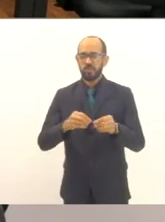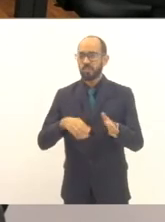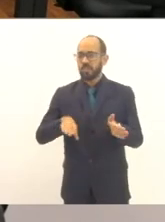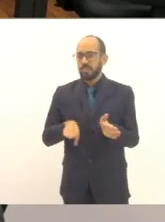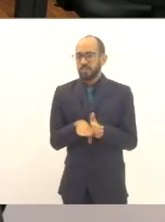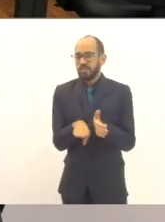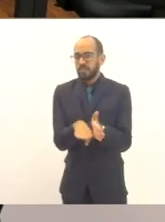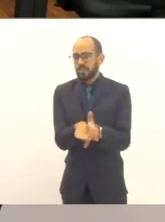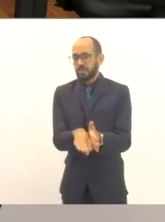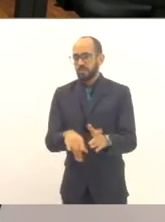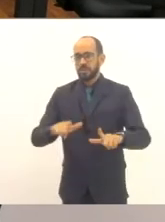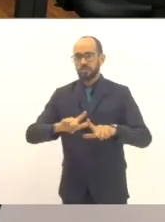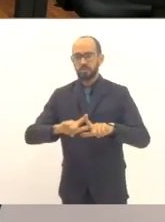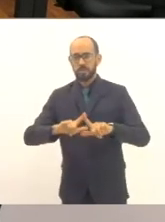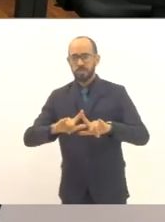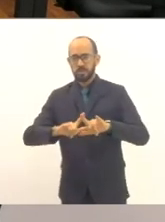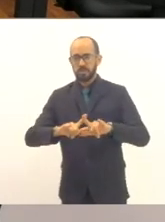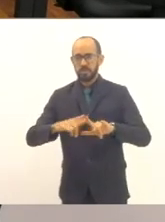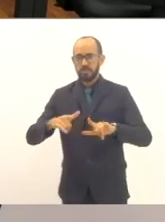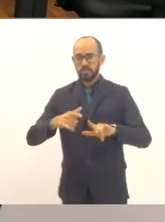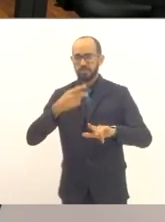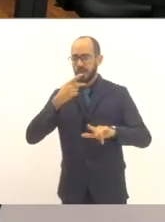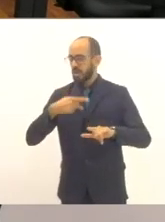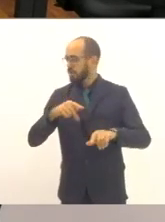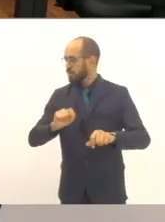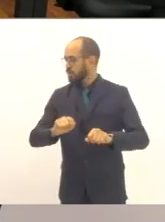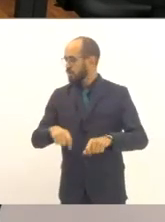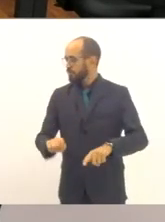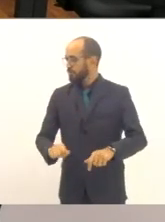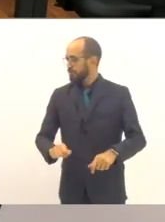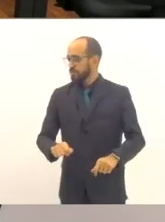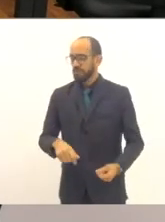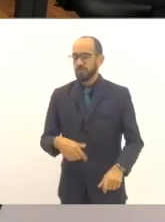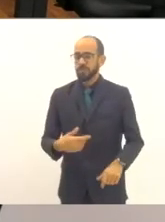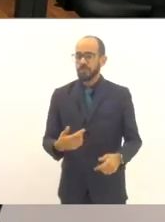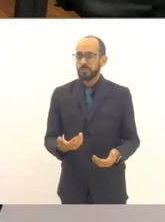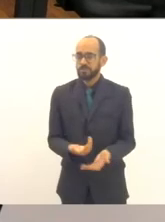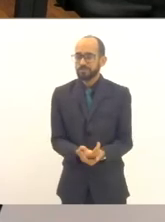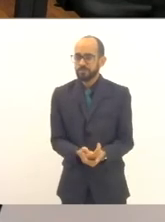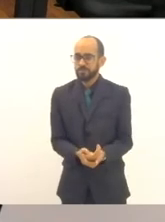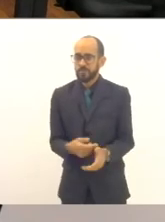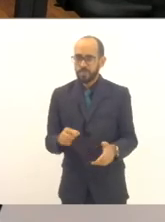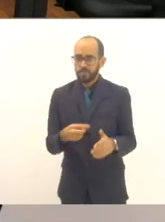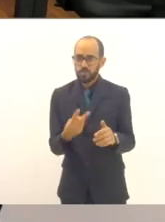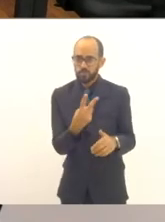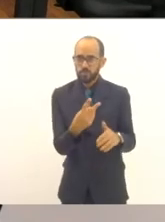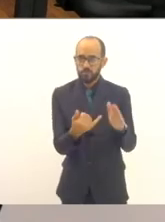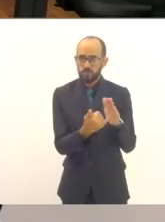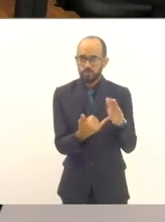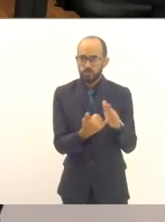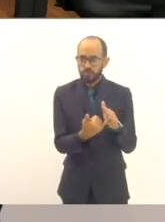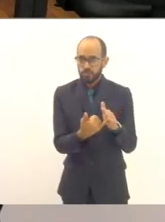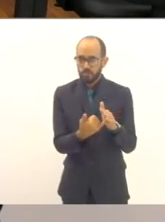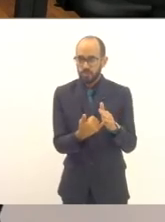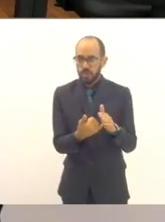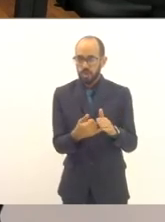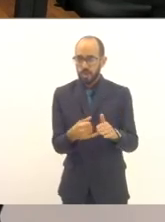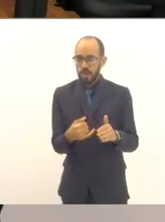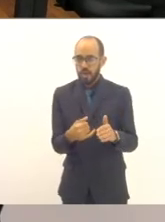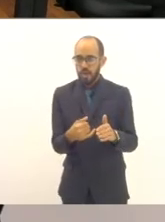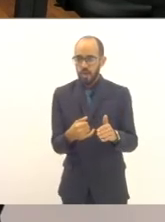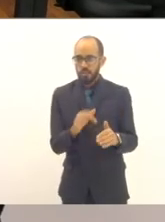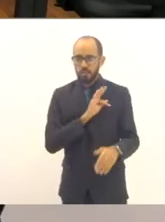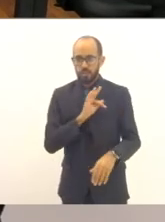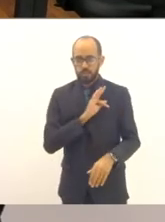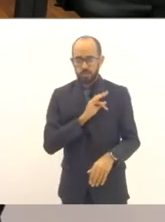comandadas pelo narcotráfico Então são questões que dizem respeito direto a questão das duas instituições tanto a polícia militar como processo civil